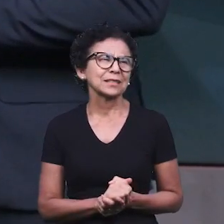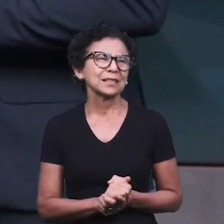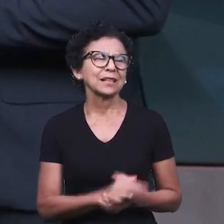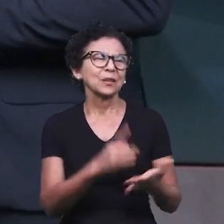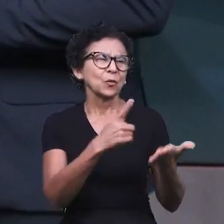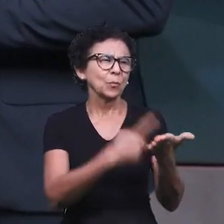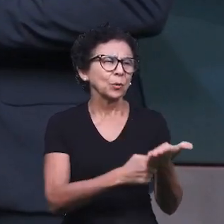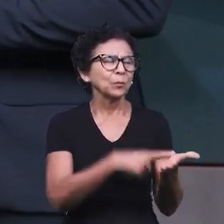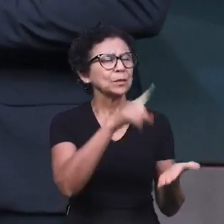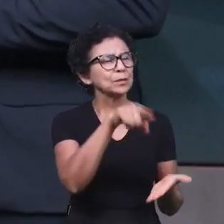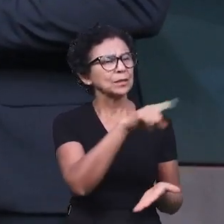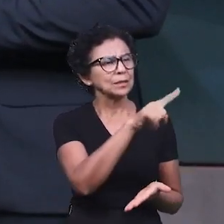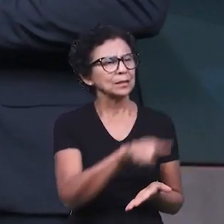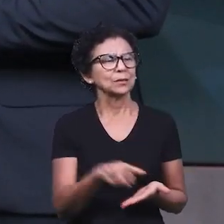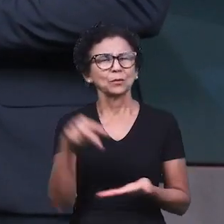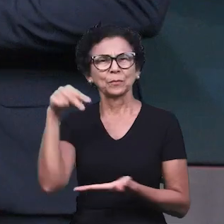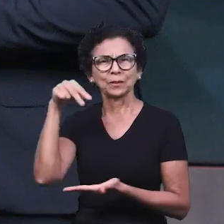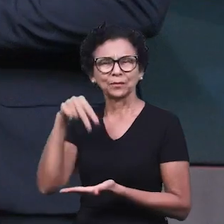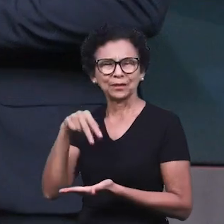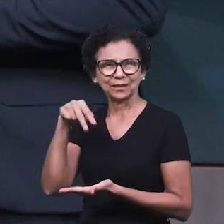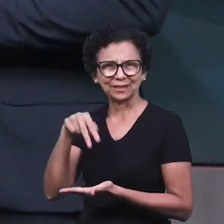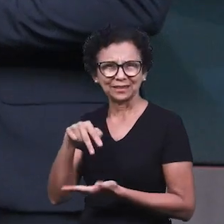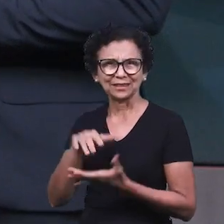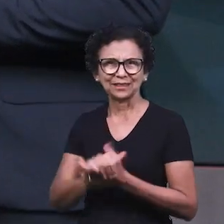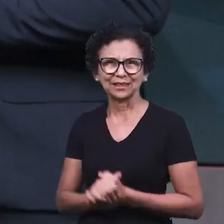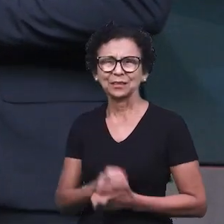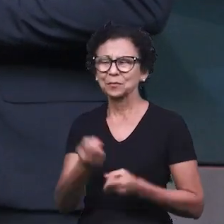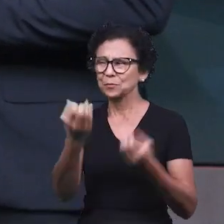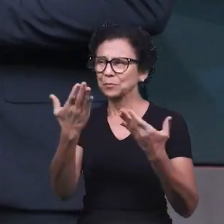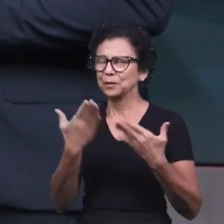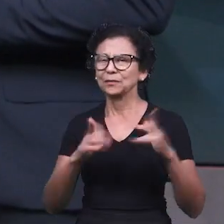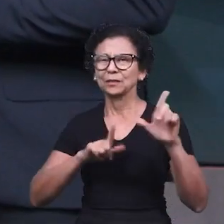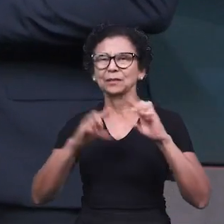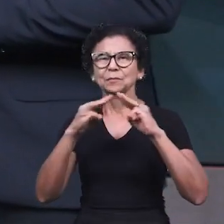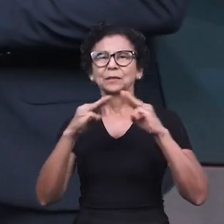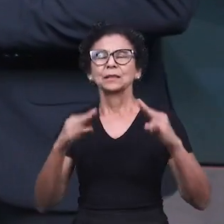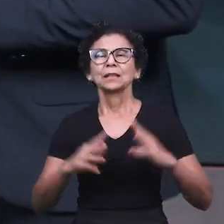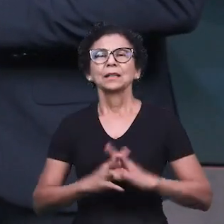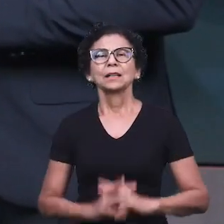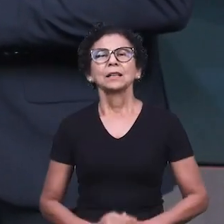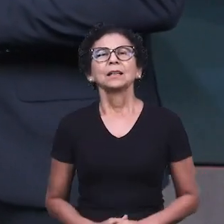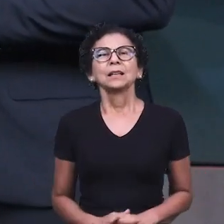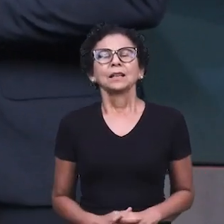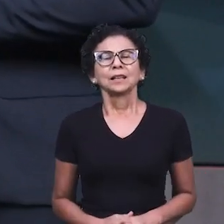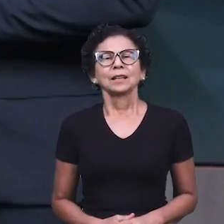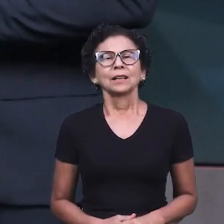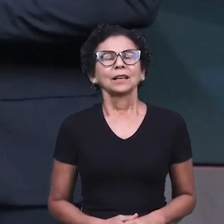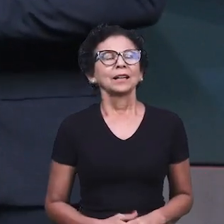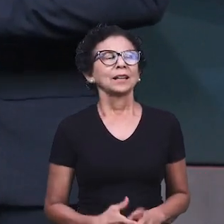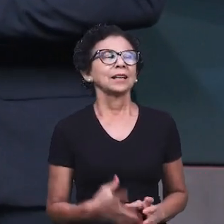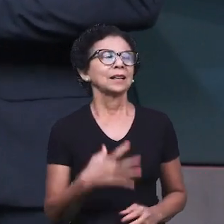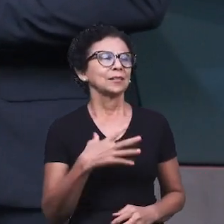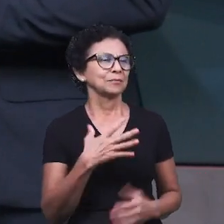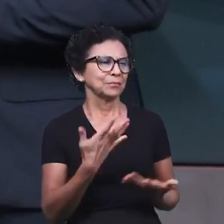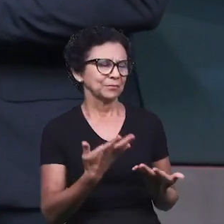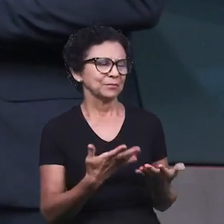do dia para estar aqui conosco. Seja muito bem-vindo à TV Manaim. Muito obrigado, é recíproco, né, a